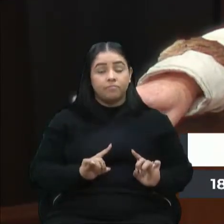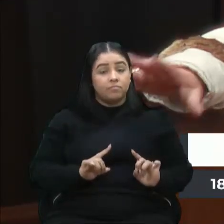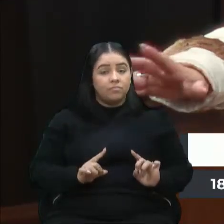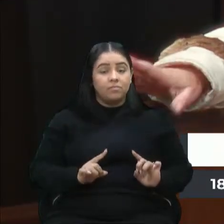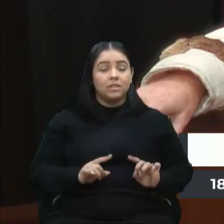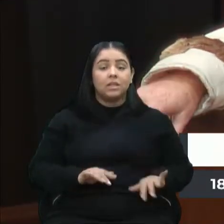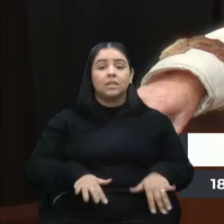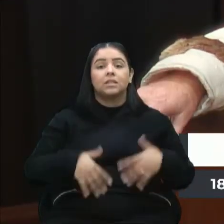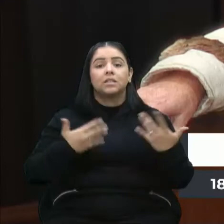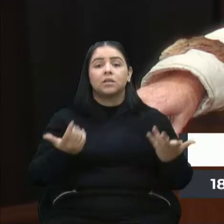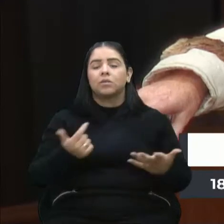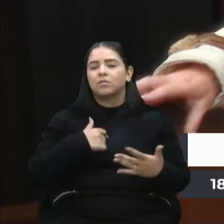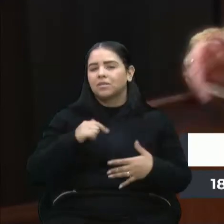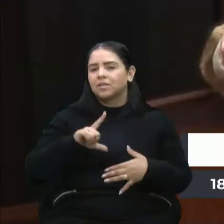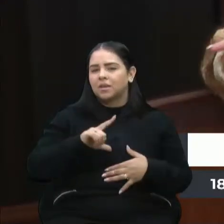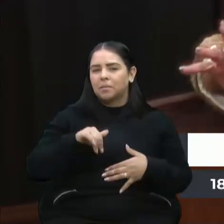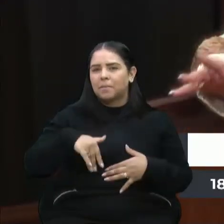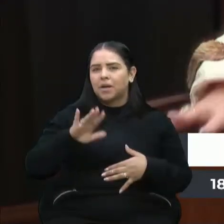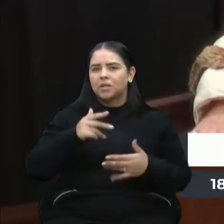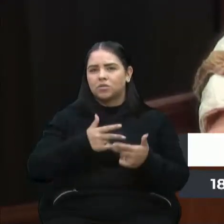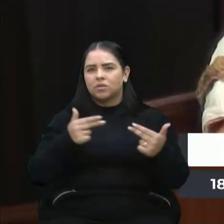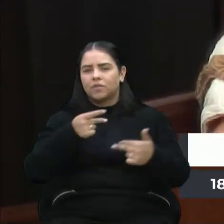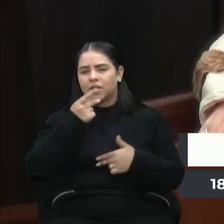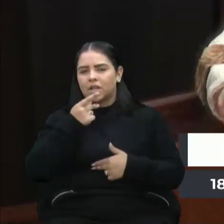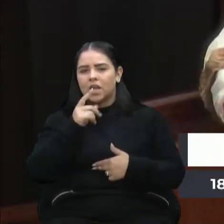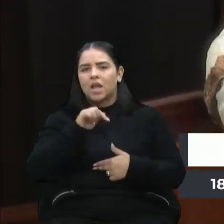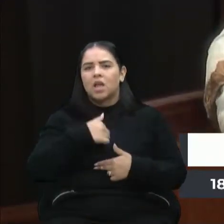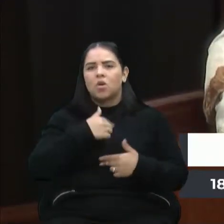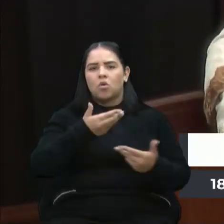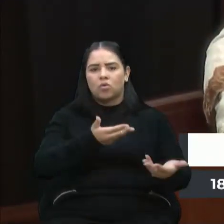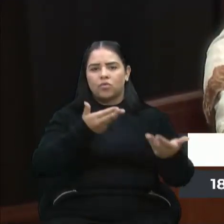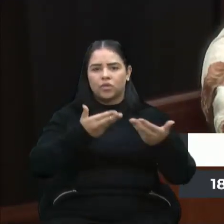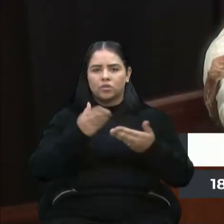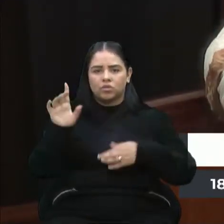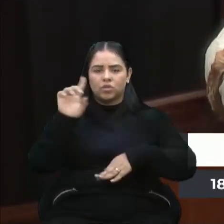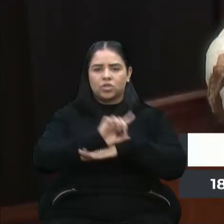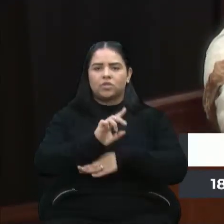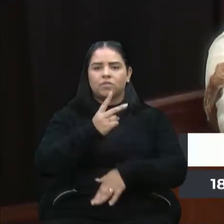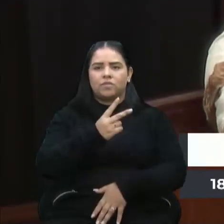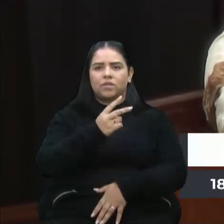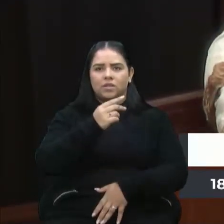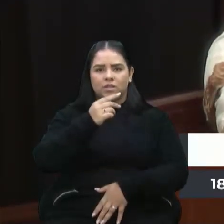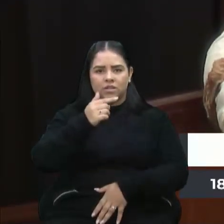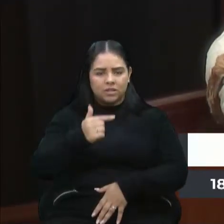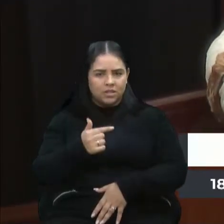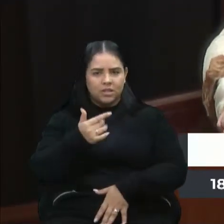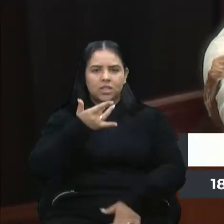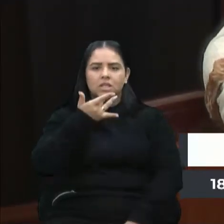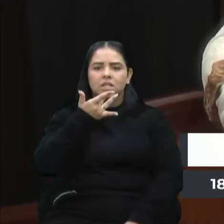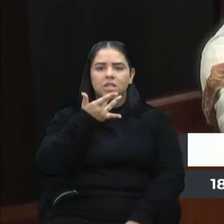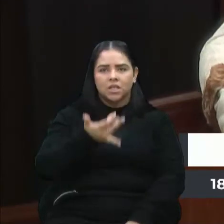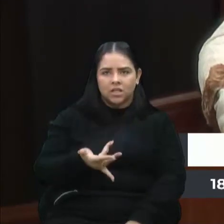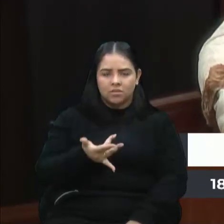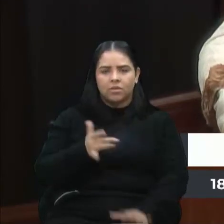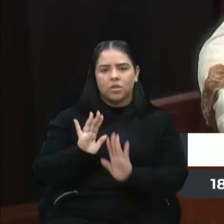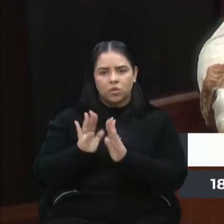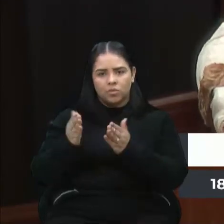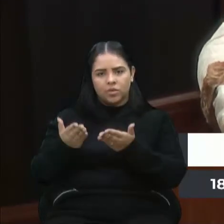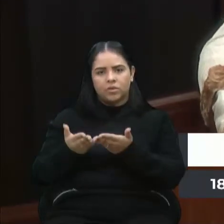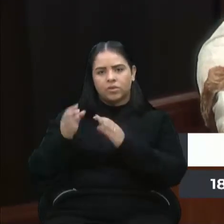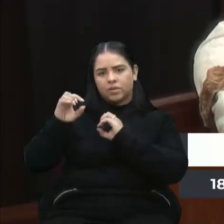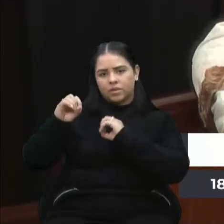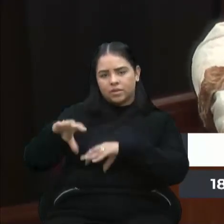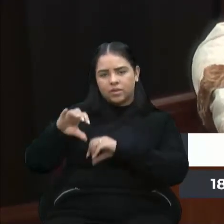eu teria outras coisas para falar, mas faço só um convite, dia 27. de tarde, pela Comissão da